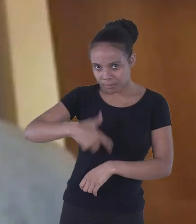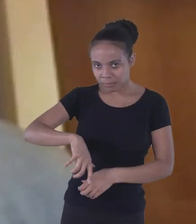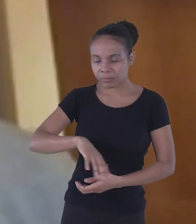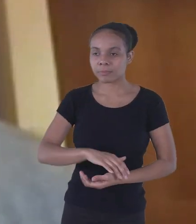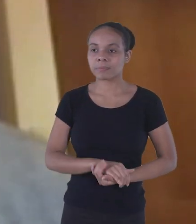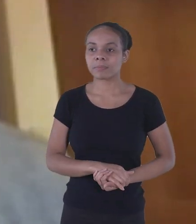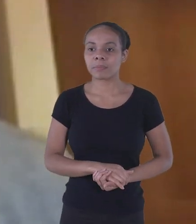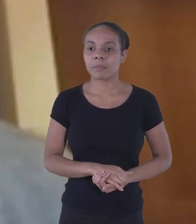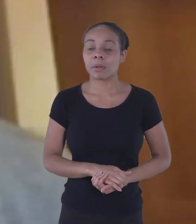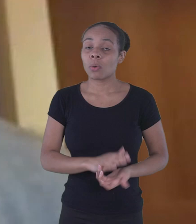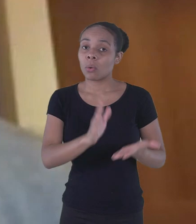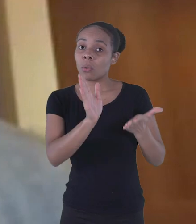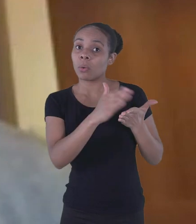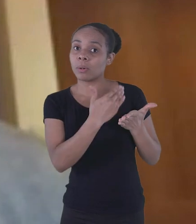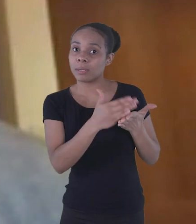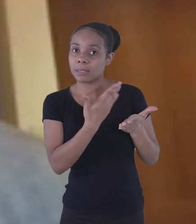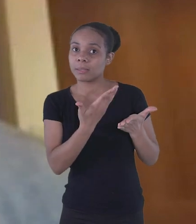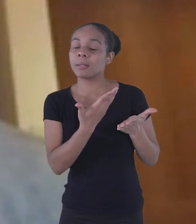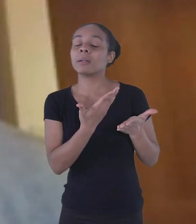chega no limite